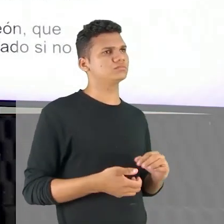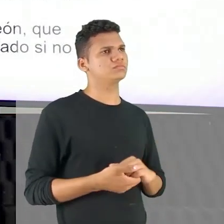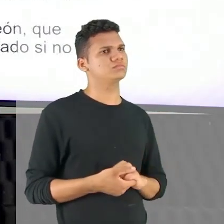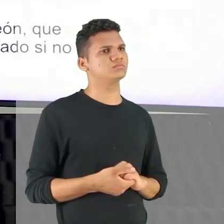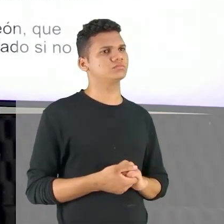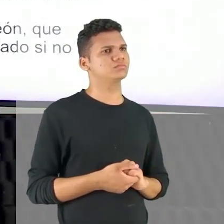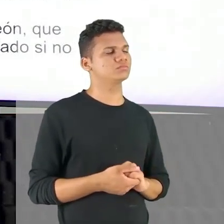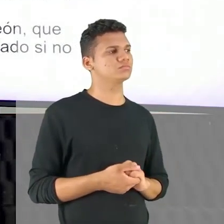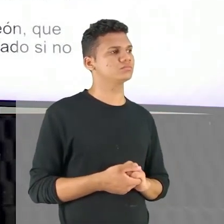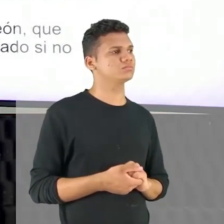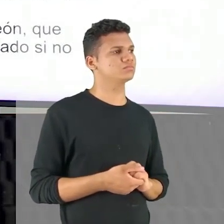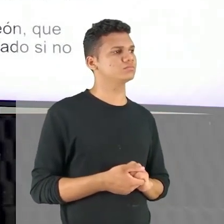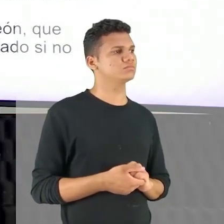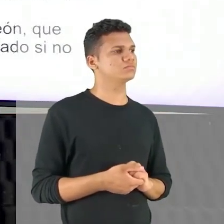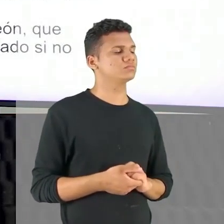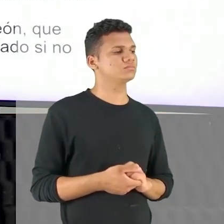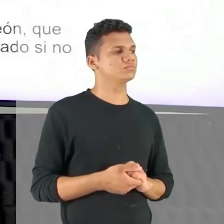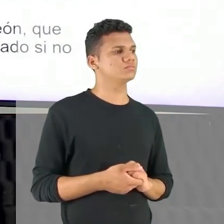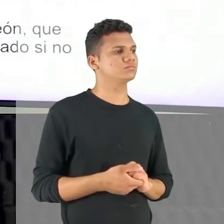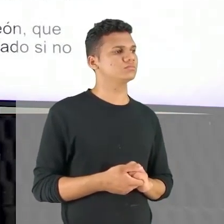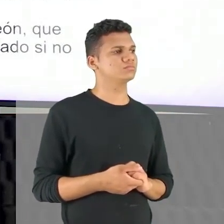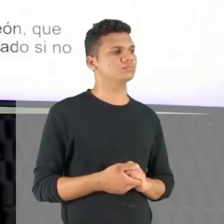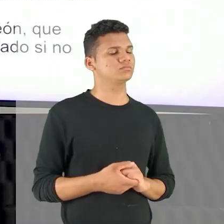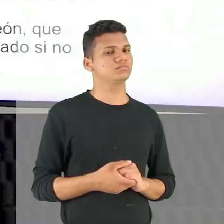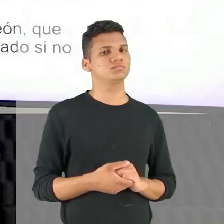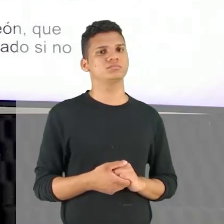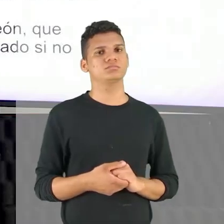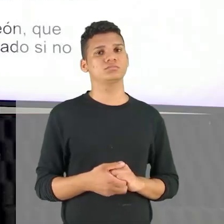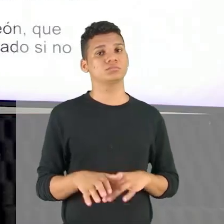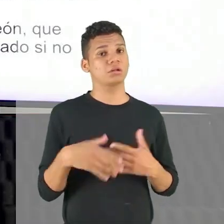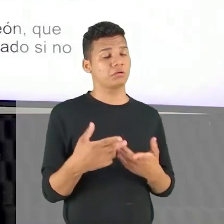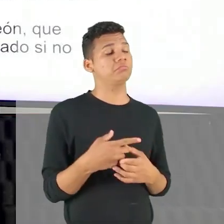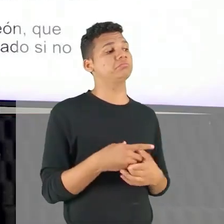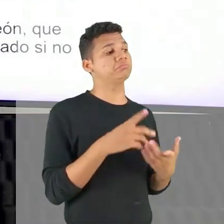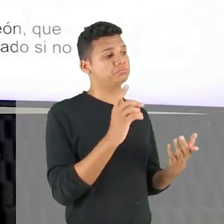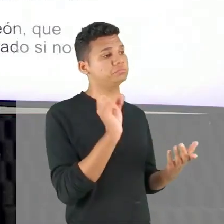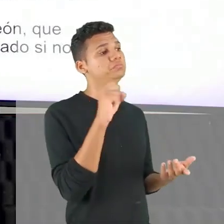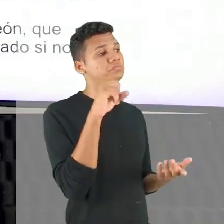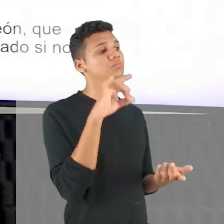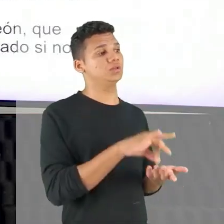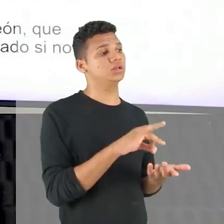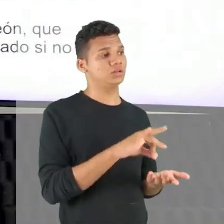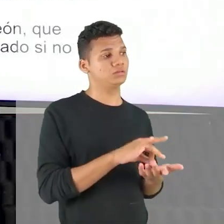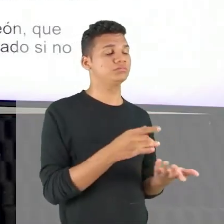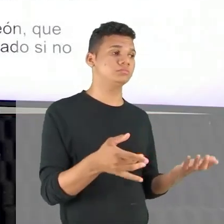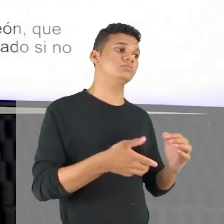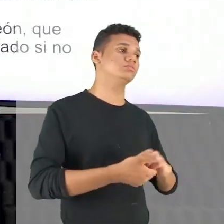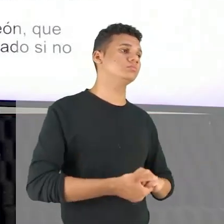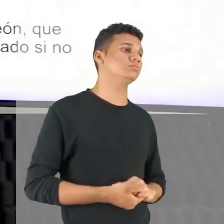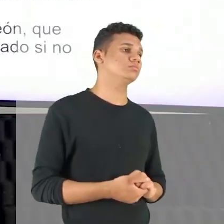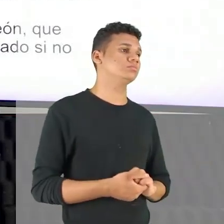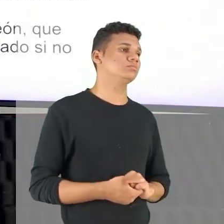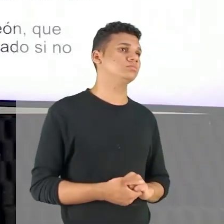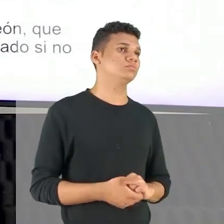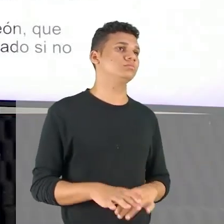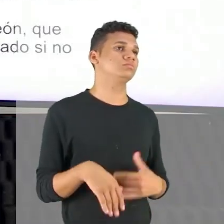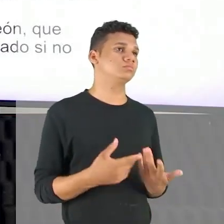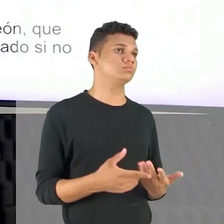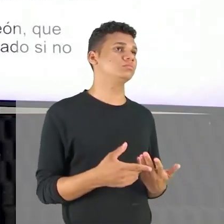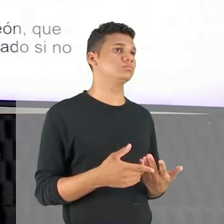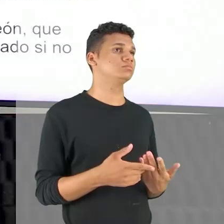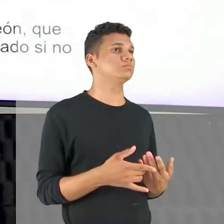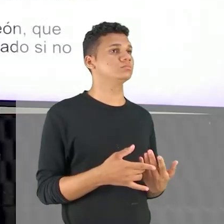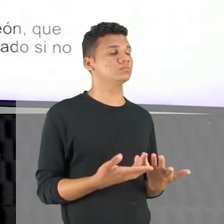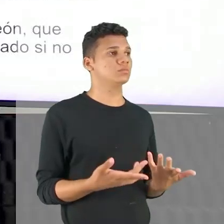me hubiera asustado si no supiera de quem se tratava." Ele diz: "Oh, sim, soberba, o leão